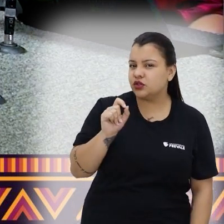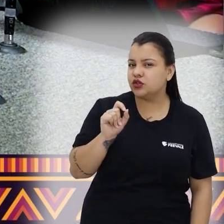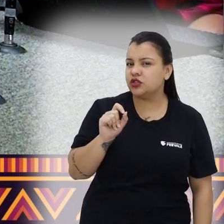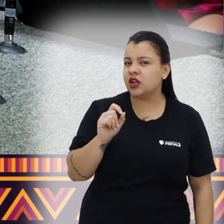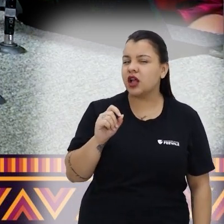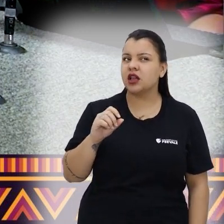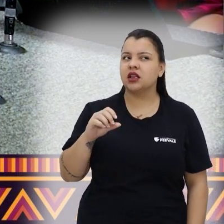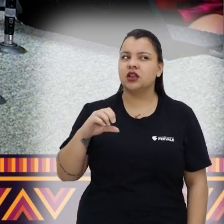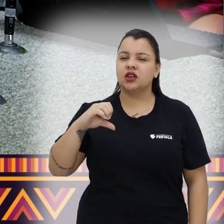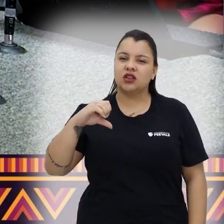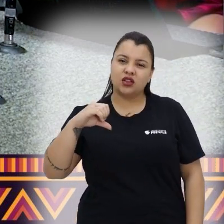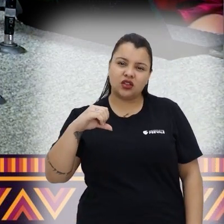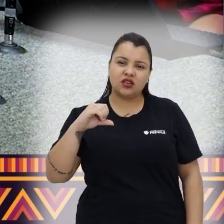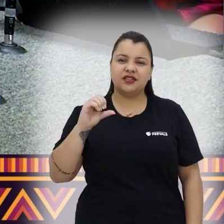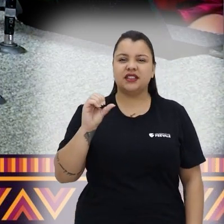96,